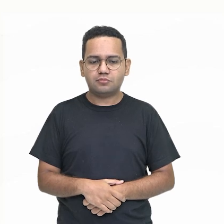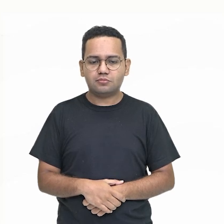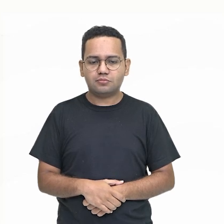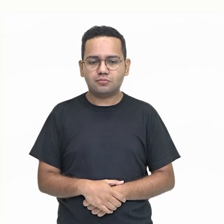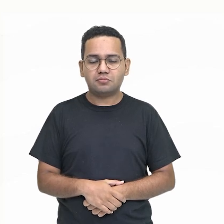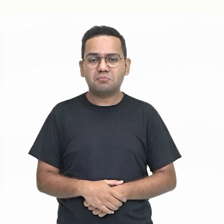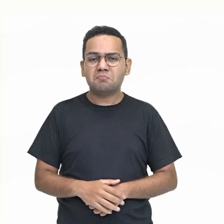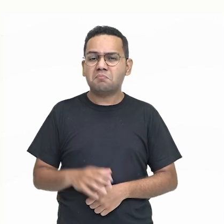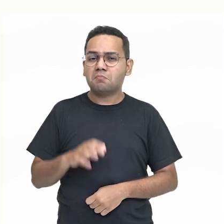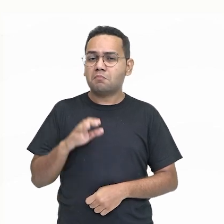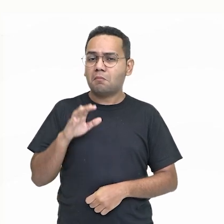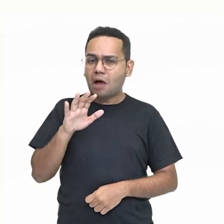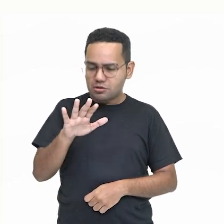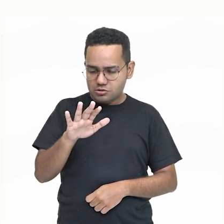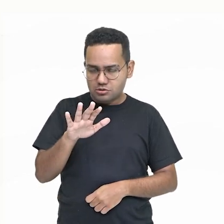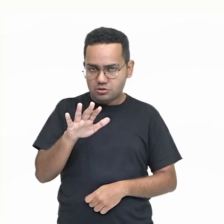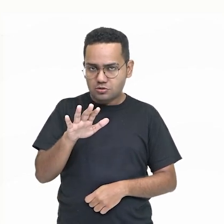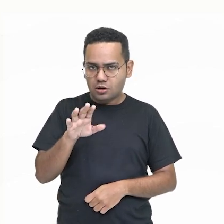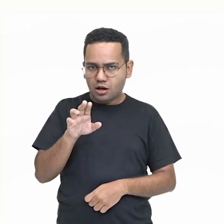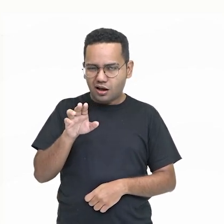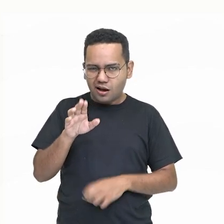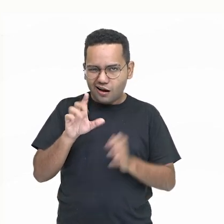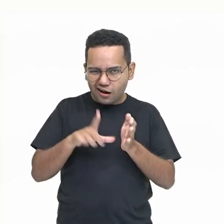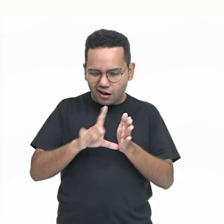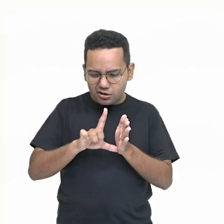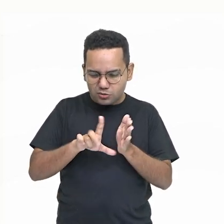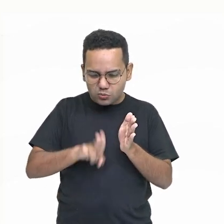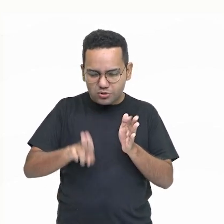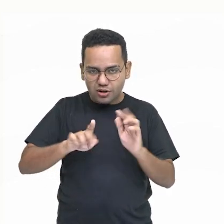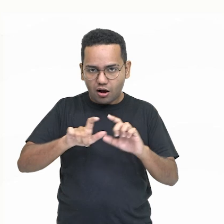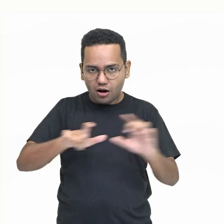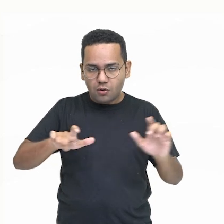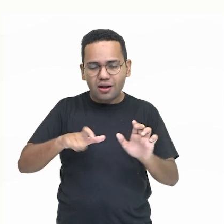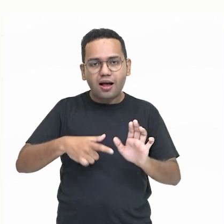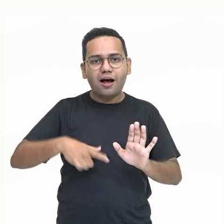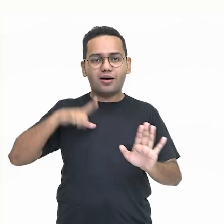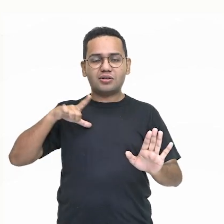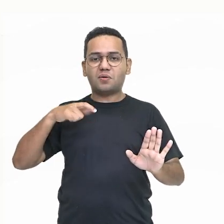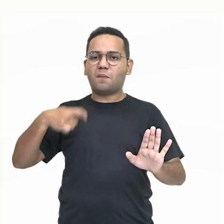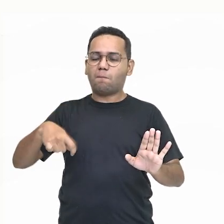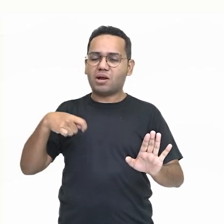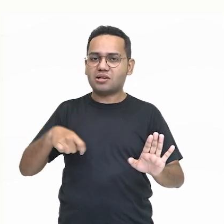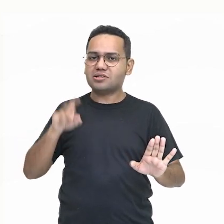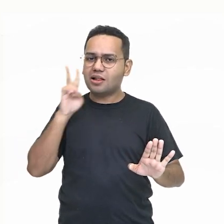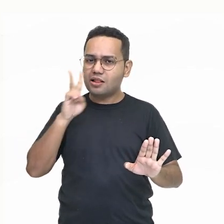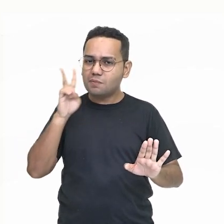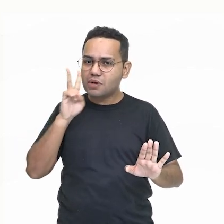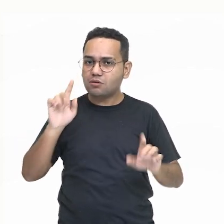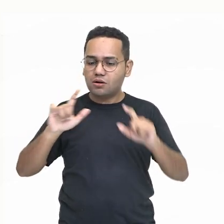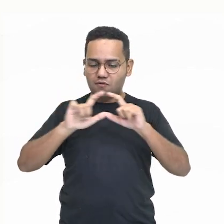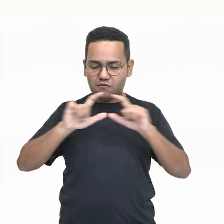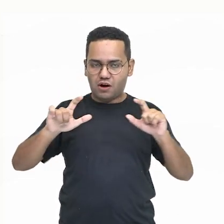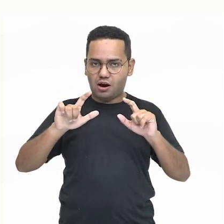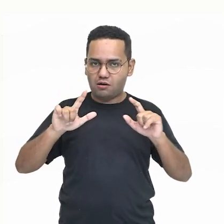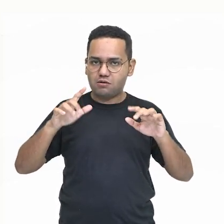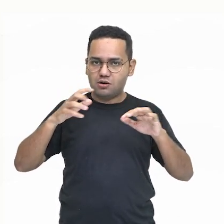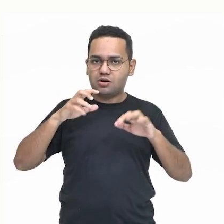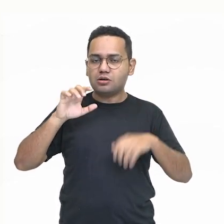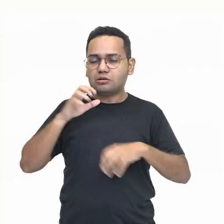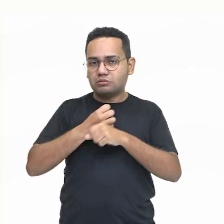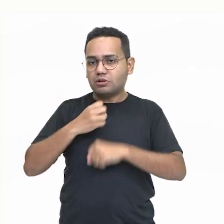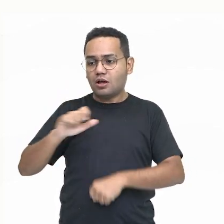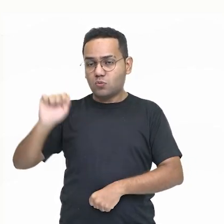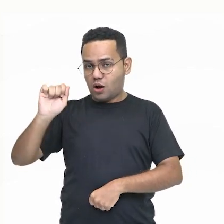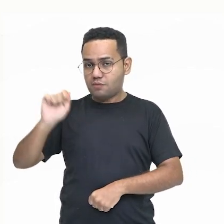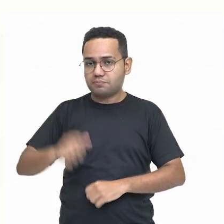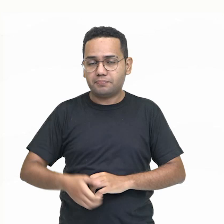para isso, eu preciso saber o valor da aceleração, porque a segunda lei nos diz o seguinte: